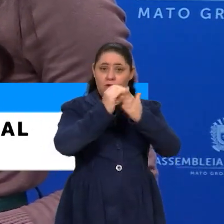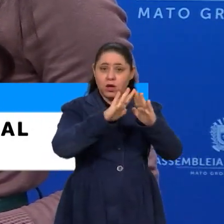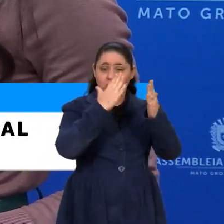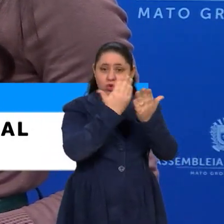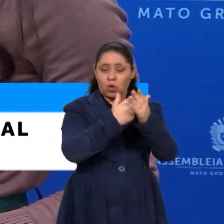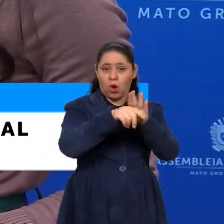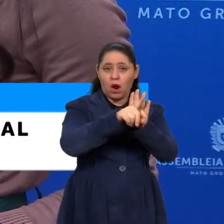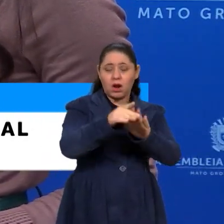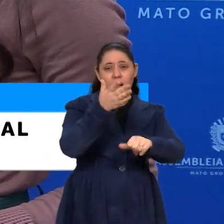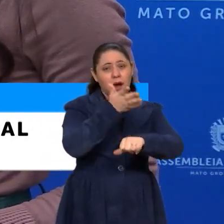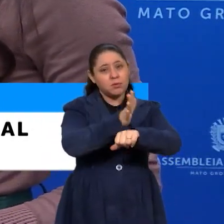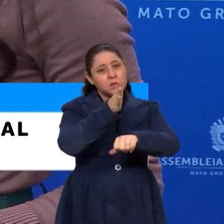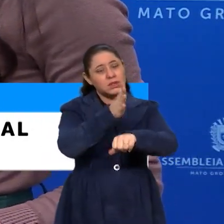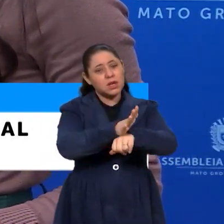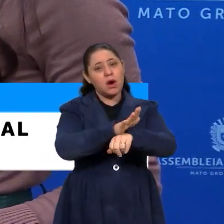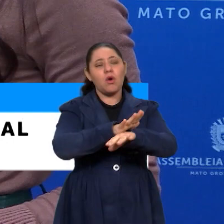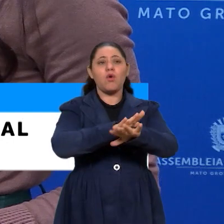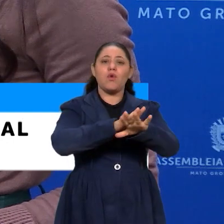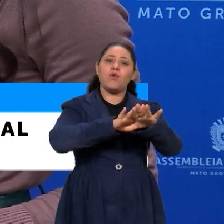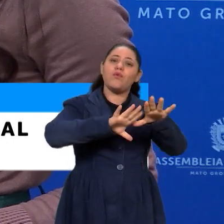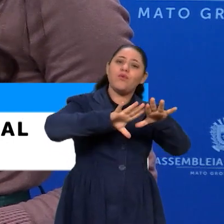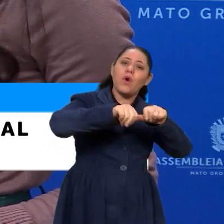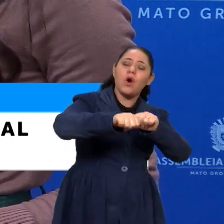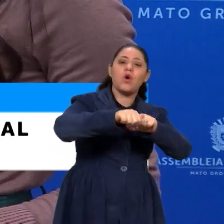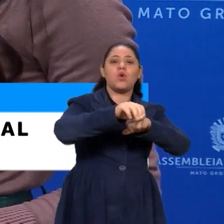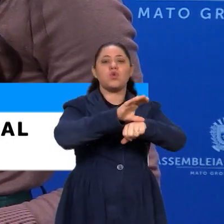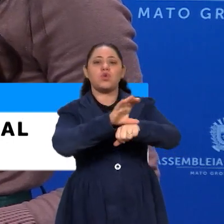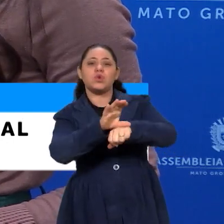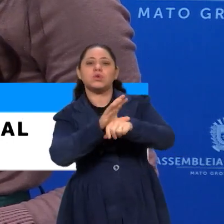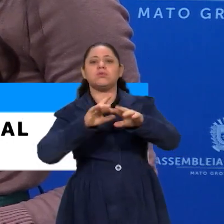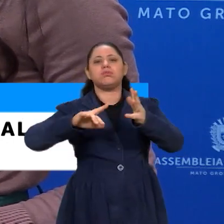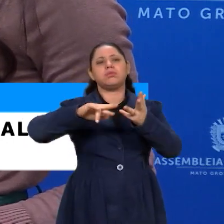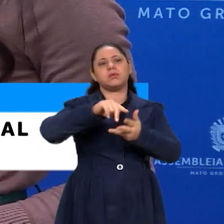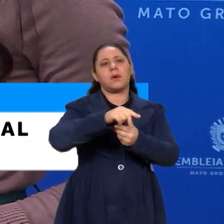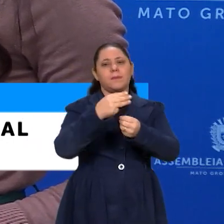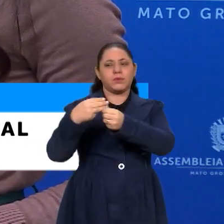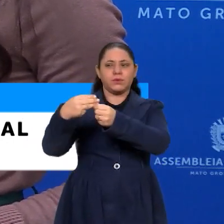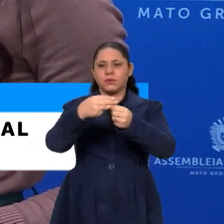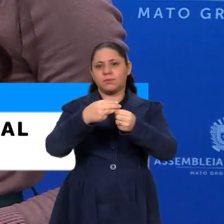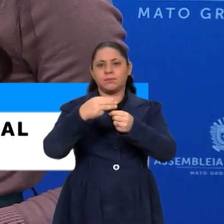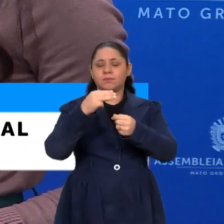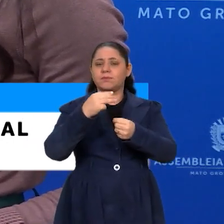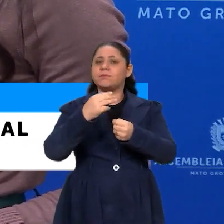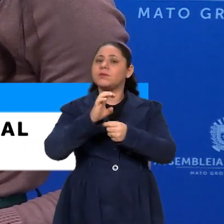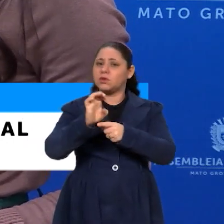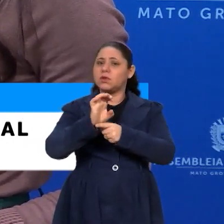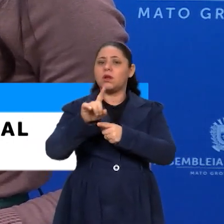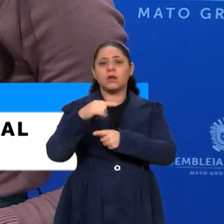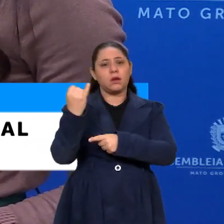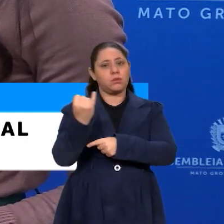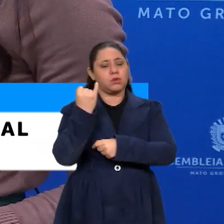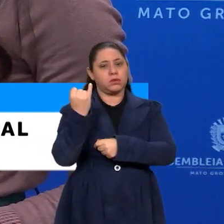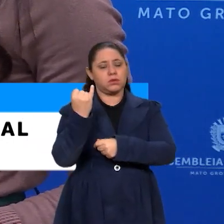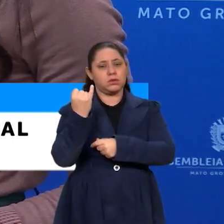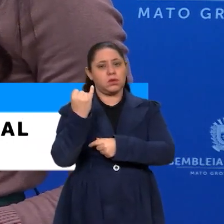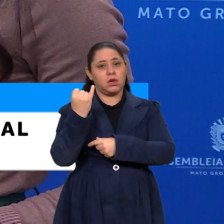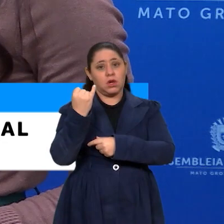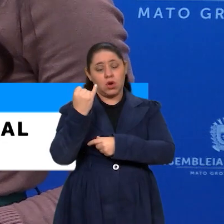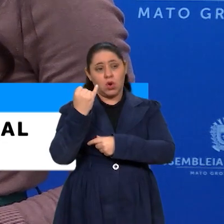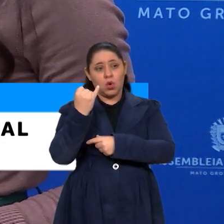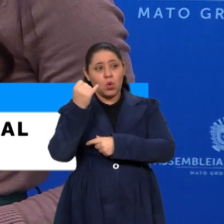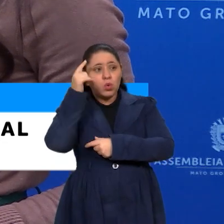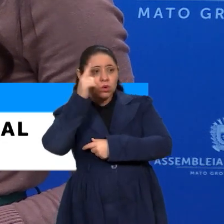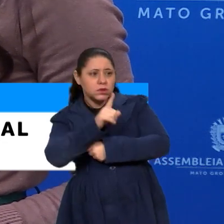essas qualificações, essas capacitações, o mais para vários municípios do estado, né? A gente